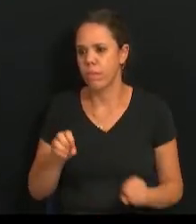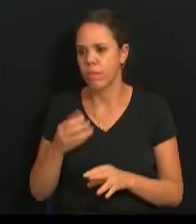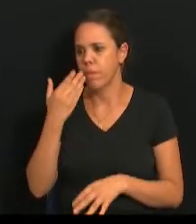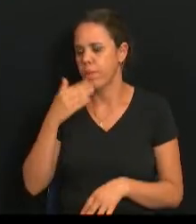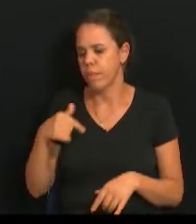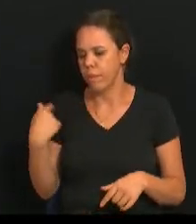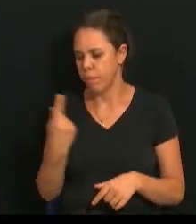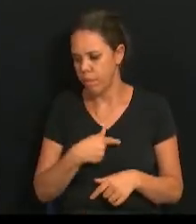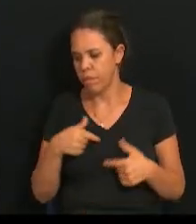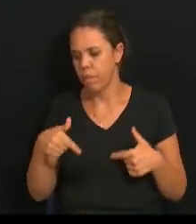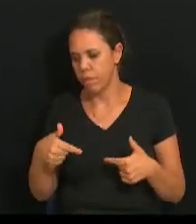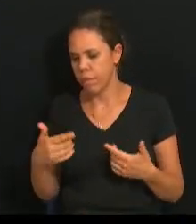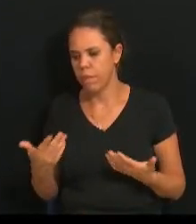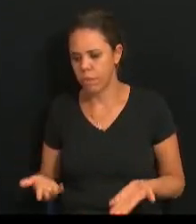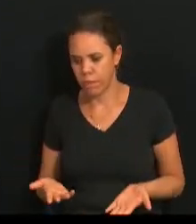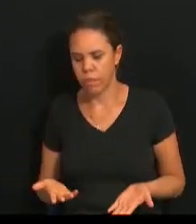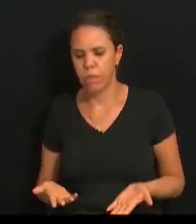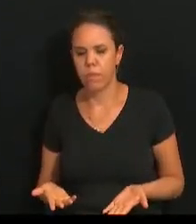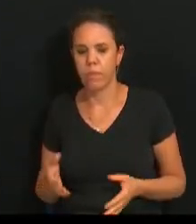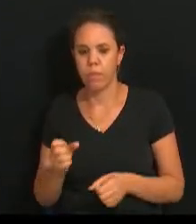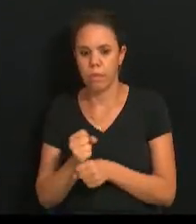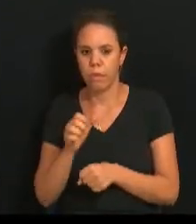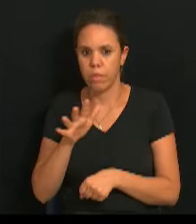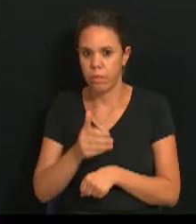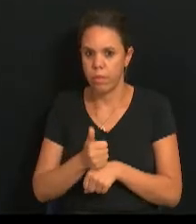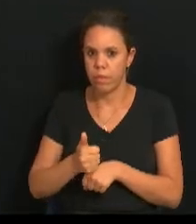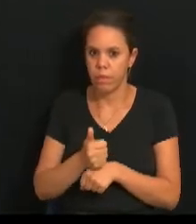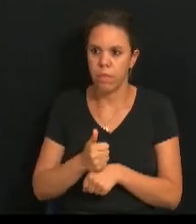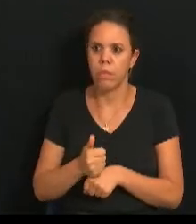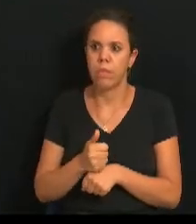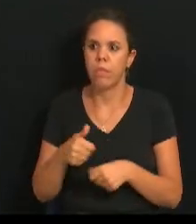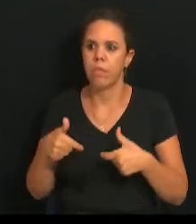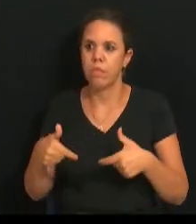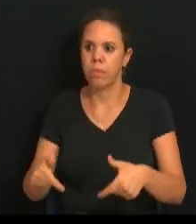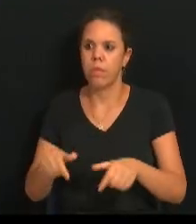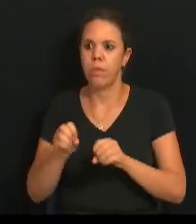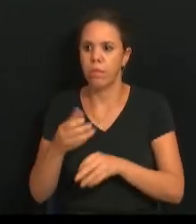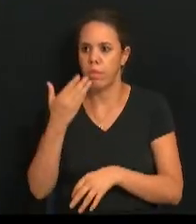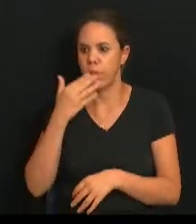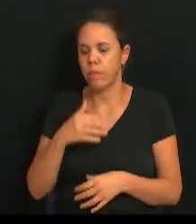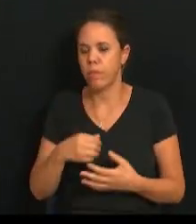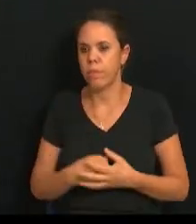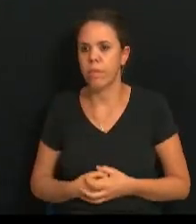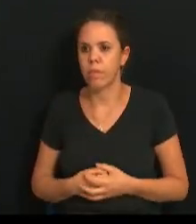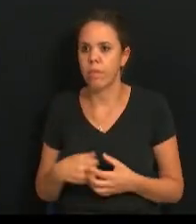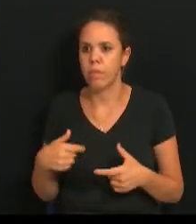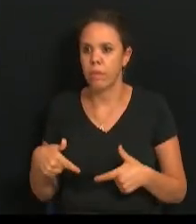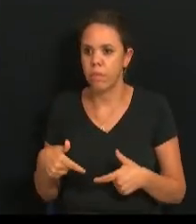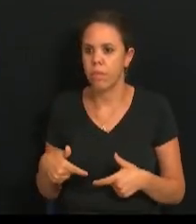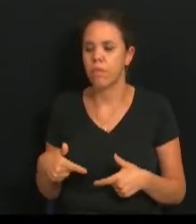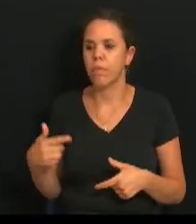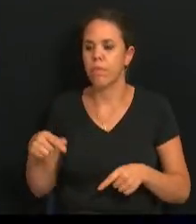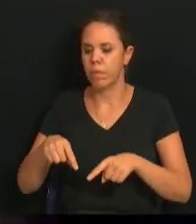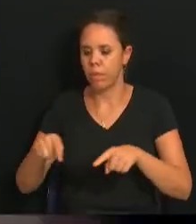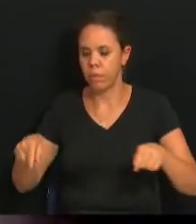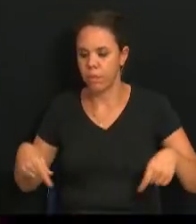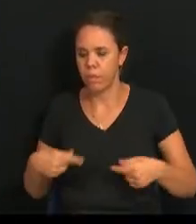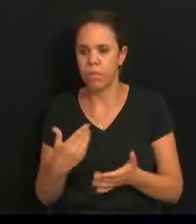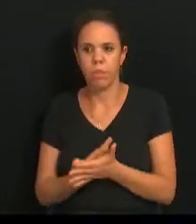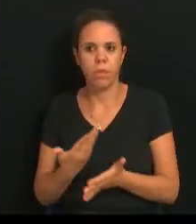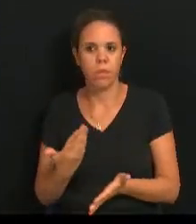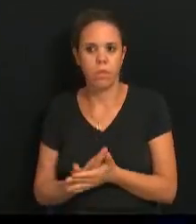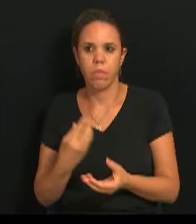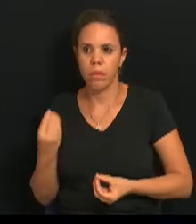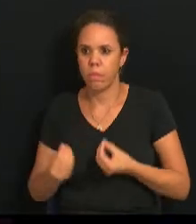nós somos do quadro geral, mas nós atuamos dentro da educação infantil. Nós trabalhamos dentro de sala de aula, então, assim, não tem como